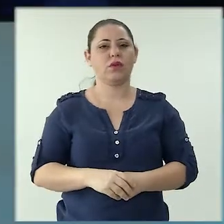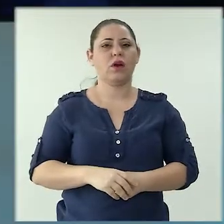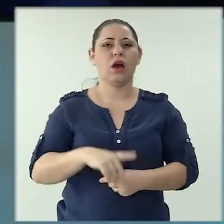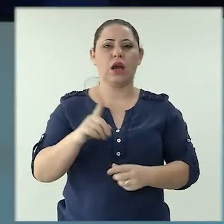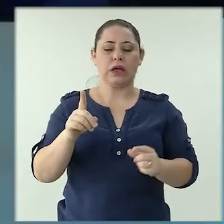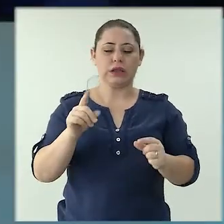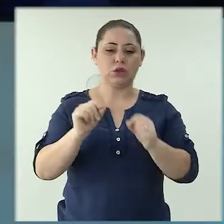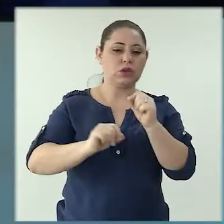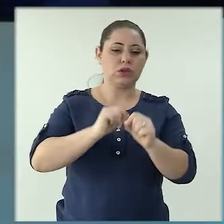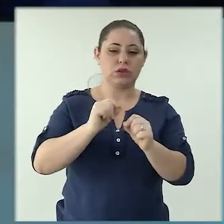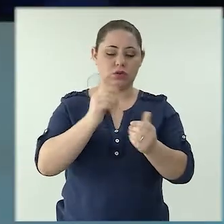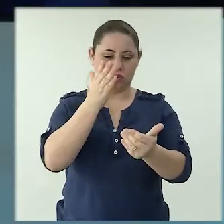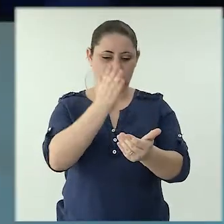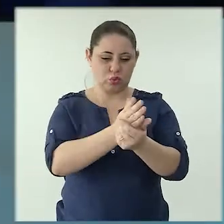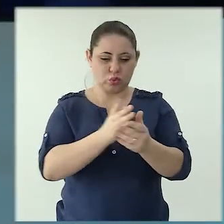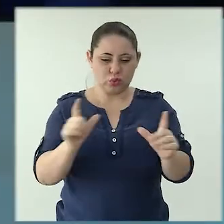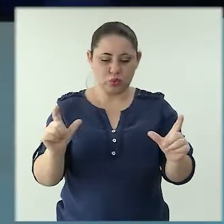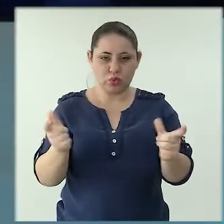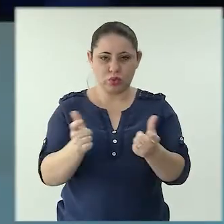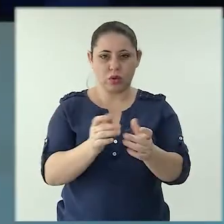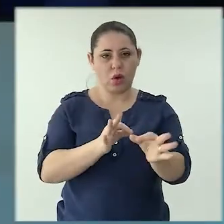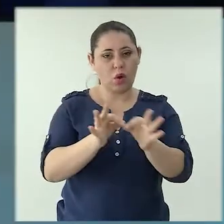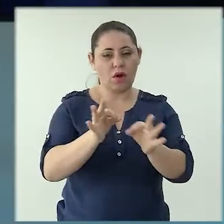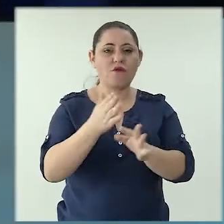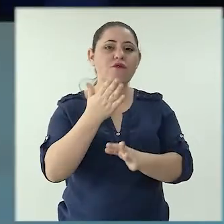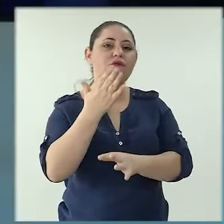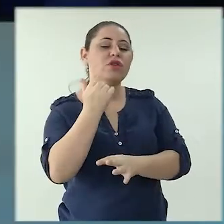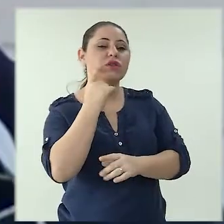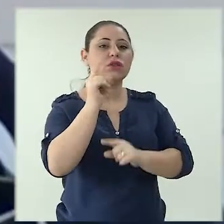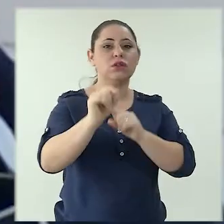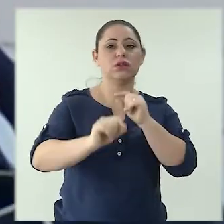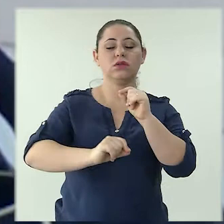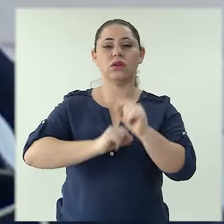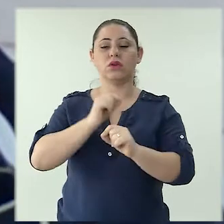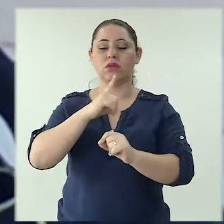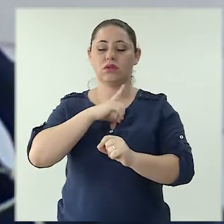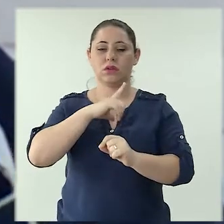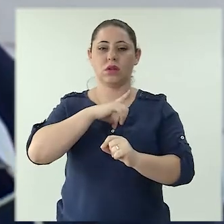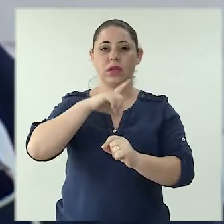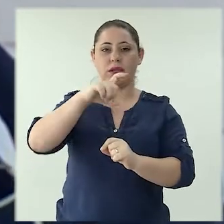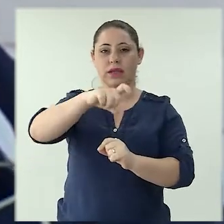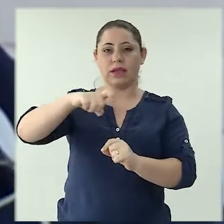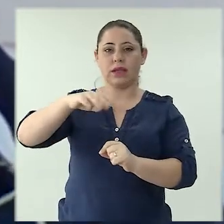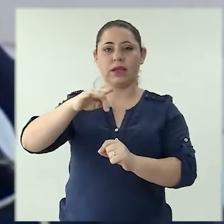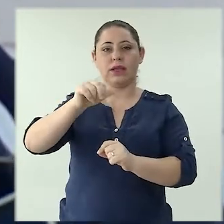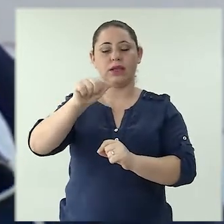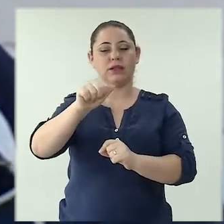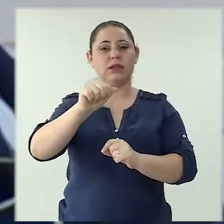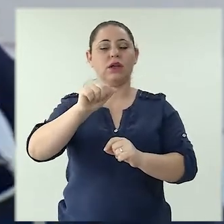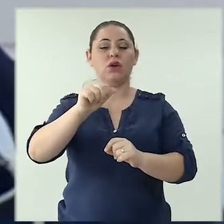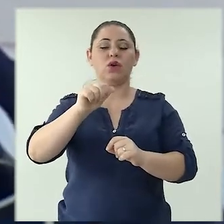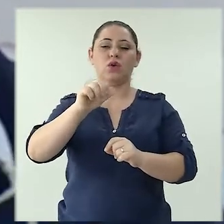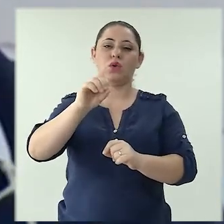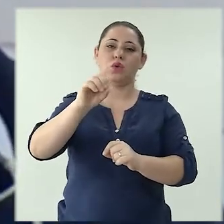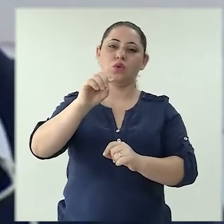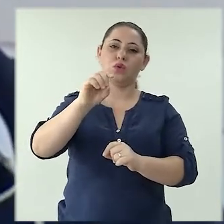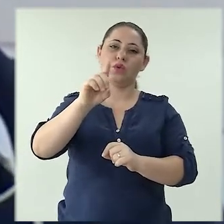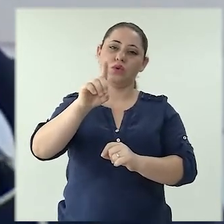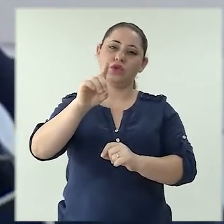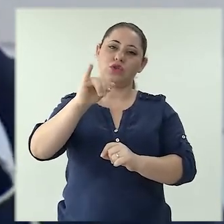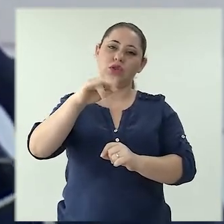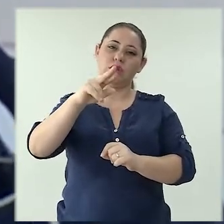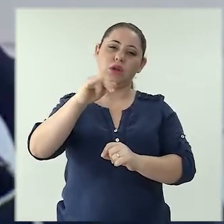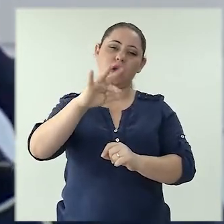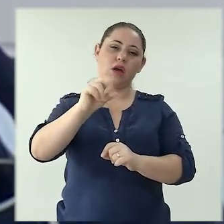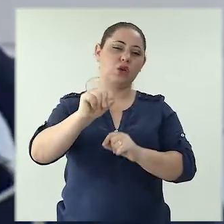de desburocratizar, existe essa regulamentação, então, desse uso capião extraordinário. Qual é a diferença básica aqui?